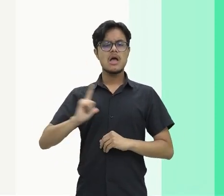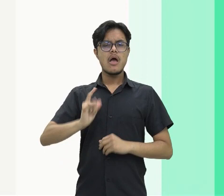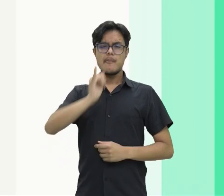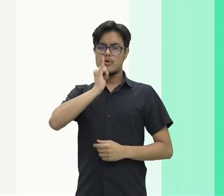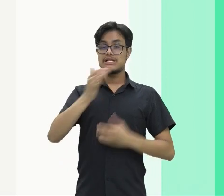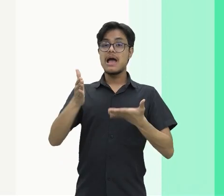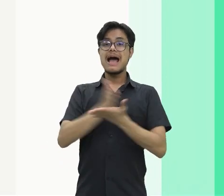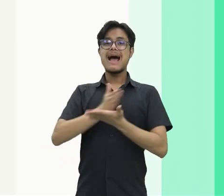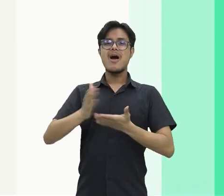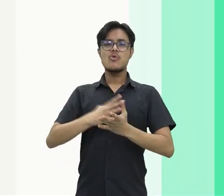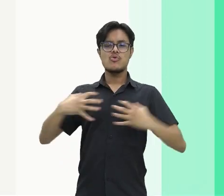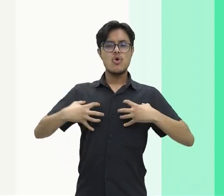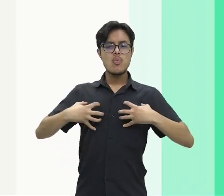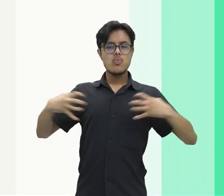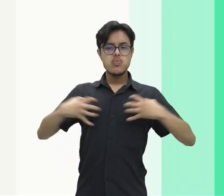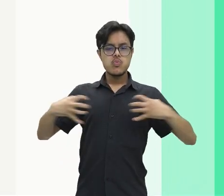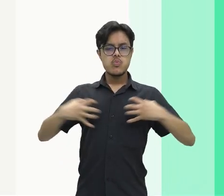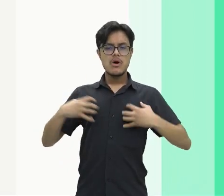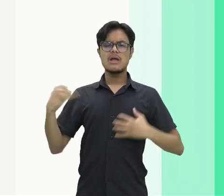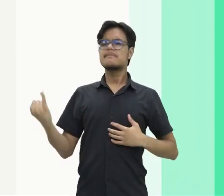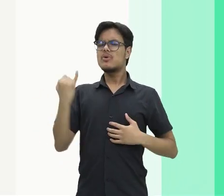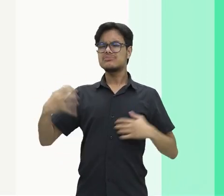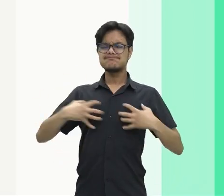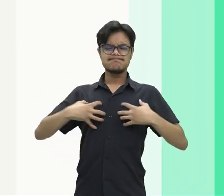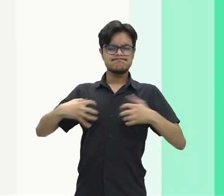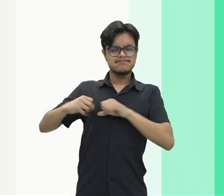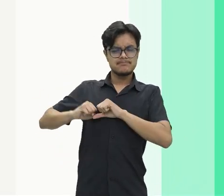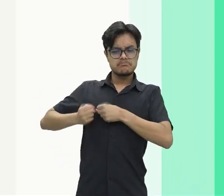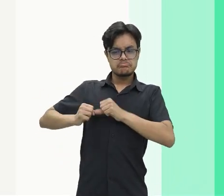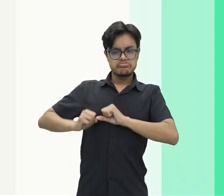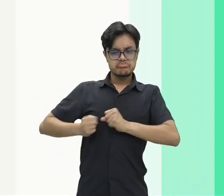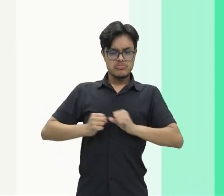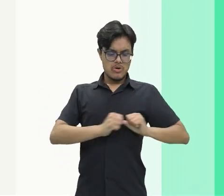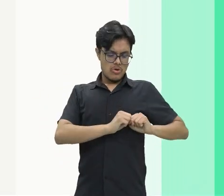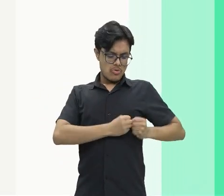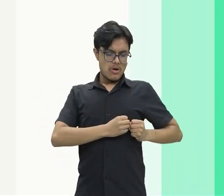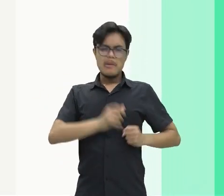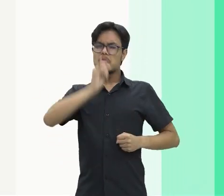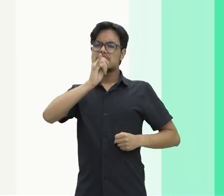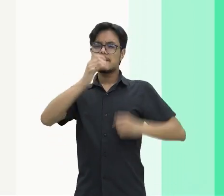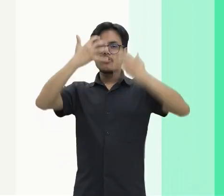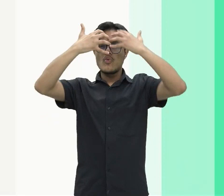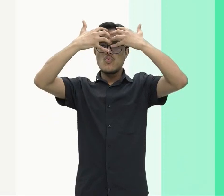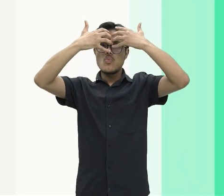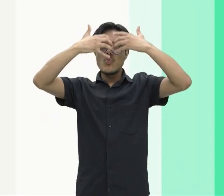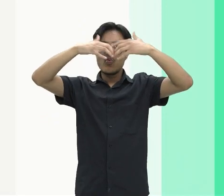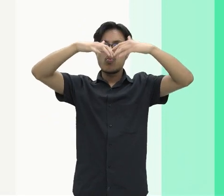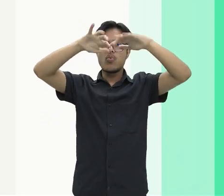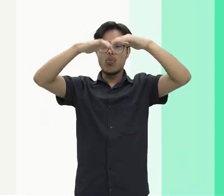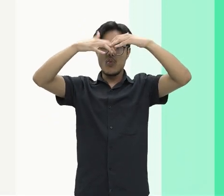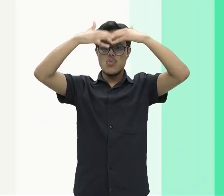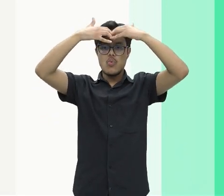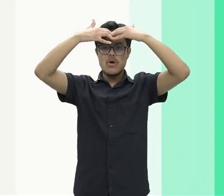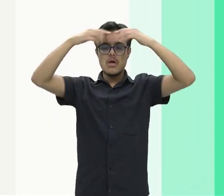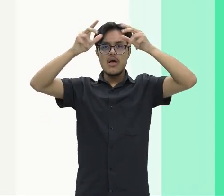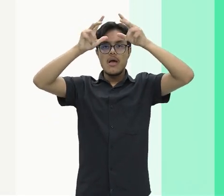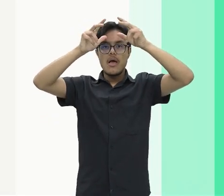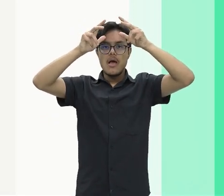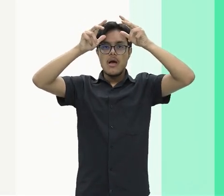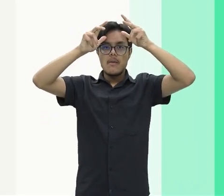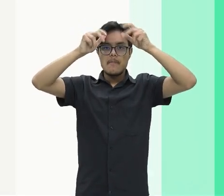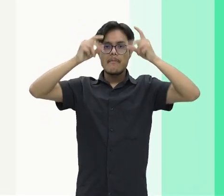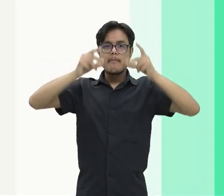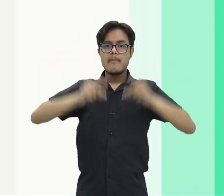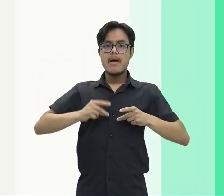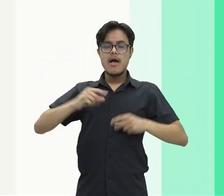vitais. Nós temos aí órgãos que são muito frágeis, né, um pouco sensíveis, como o cérebro, por exemplo, que desempenha ali atividades muito importantes para o